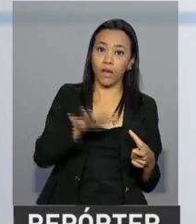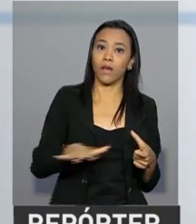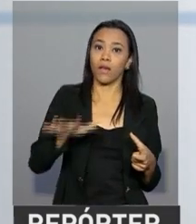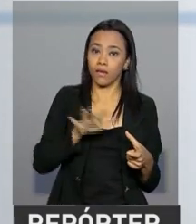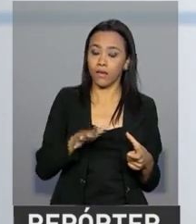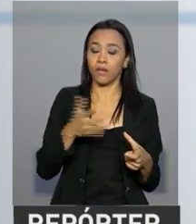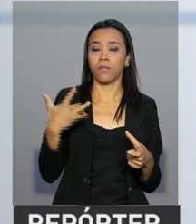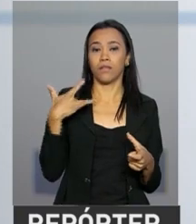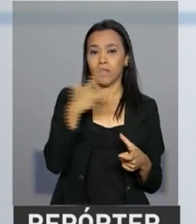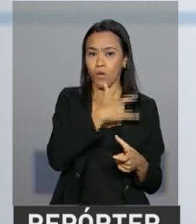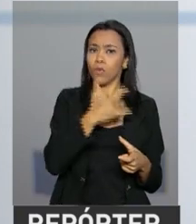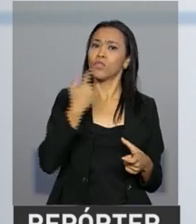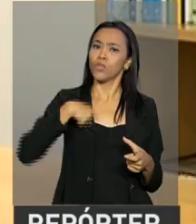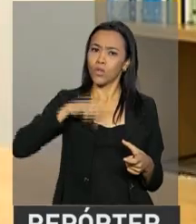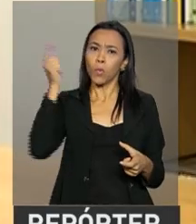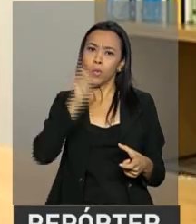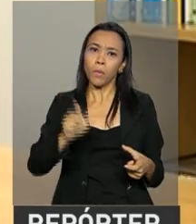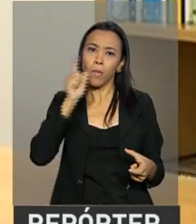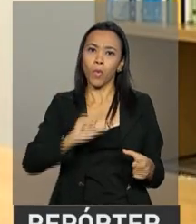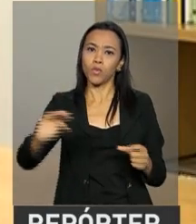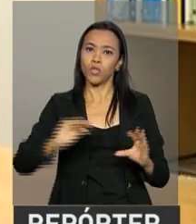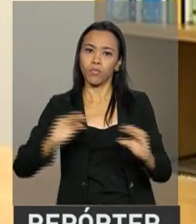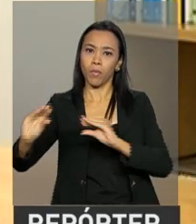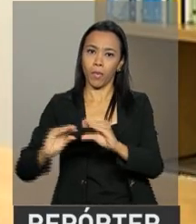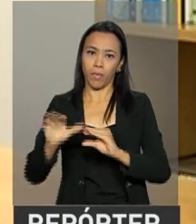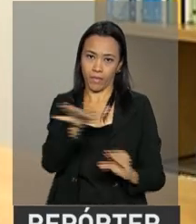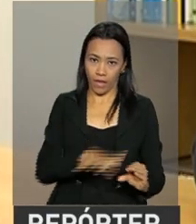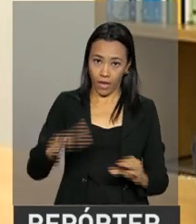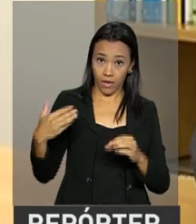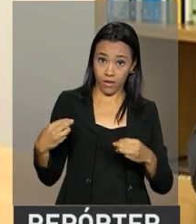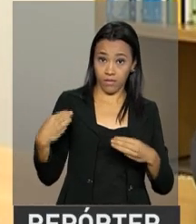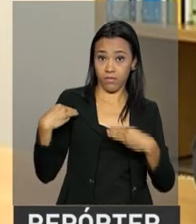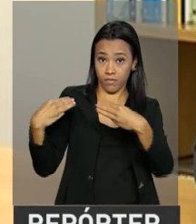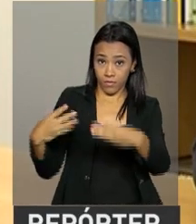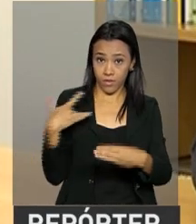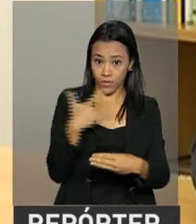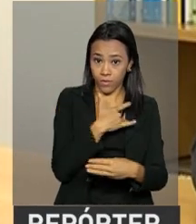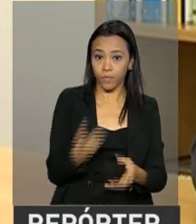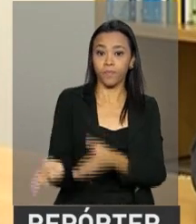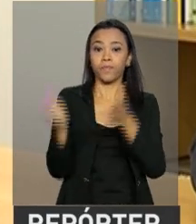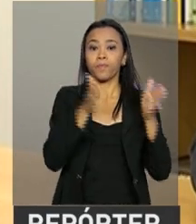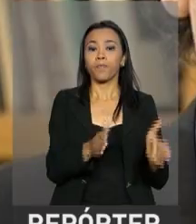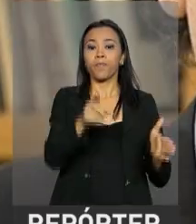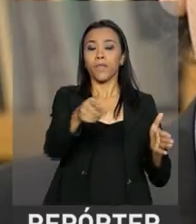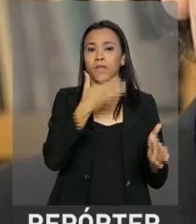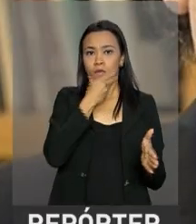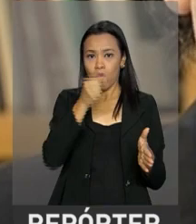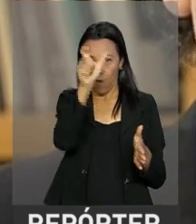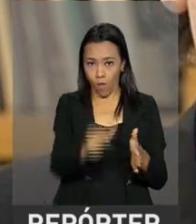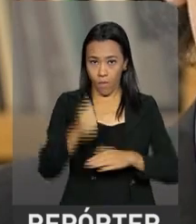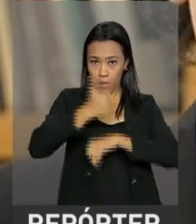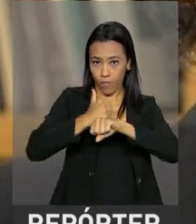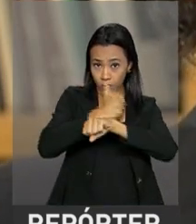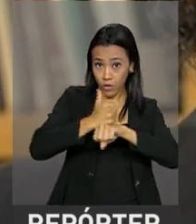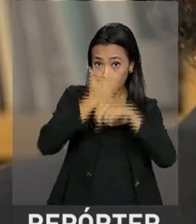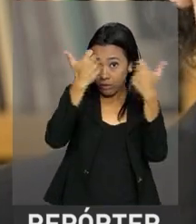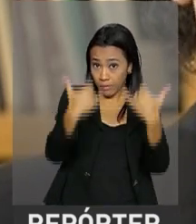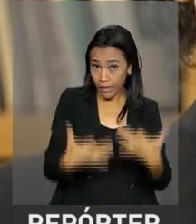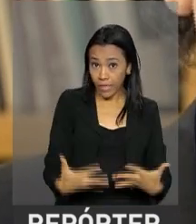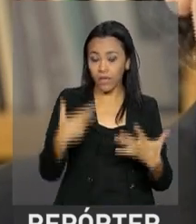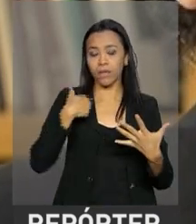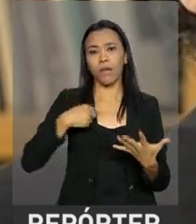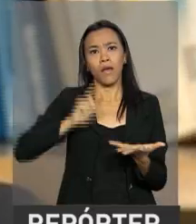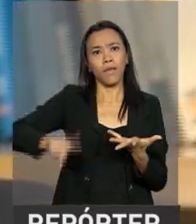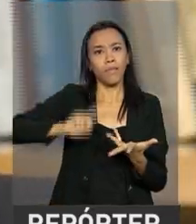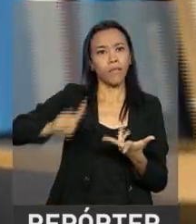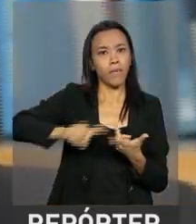já sendo beneficiados com mais recursos mas a PEC não anda sozinha segundo analistas é o primeiro passo de uma série